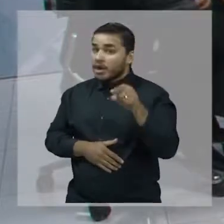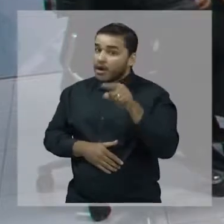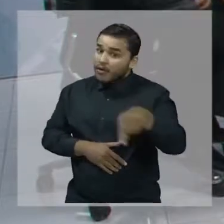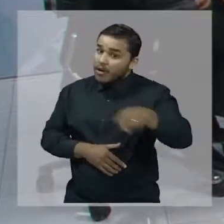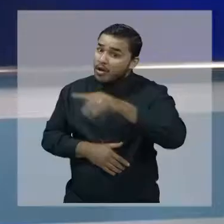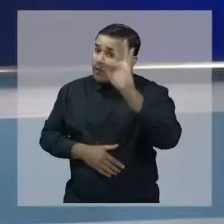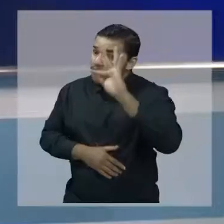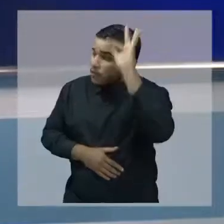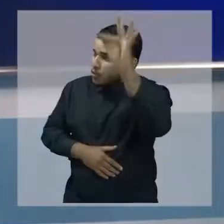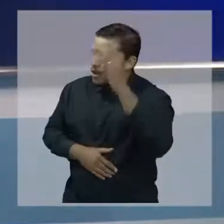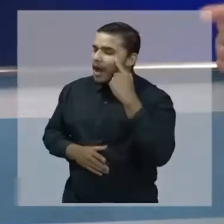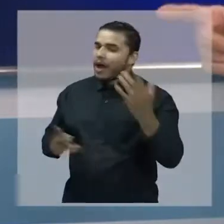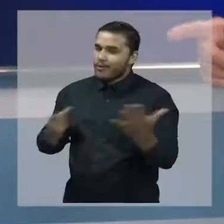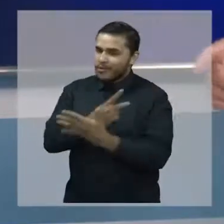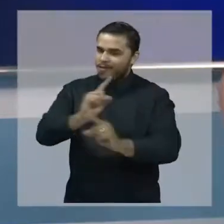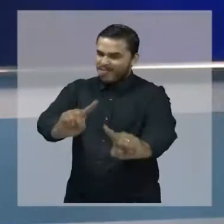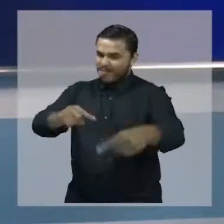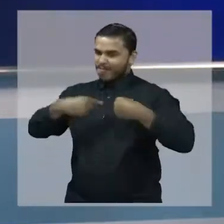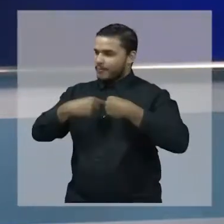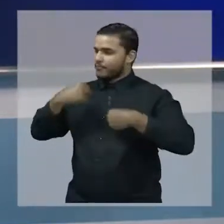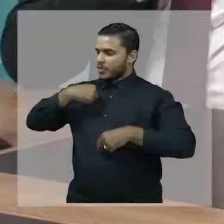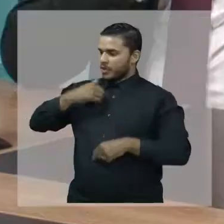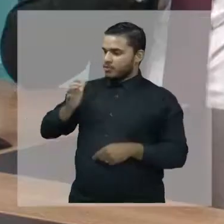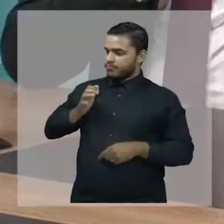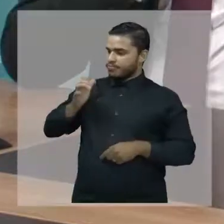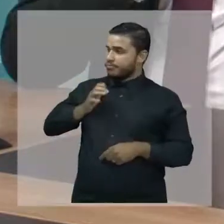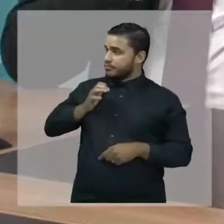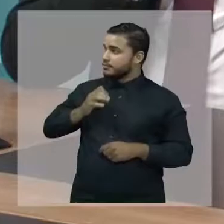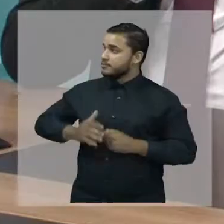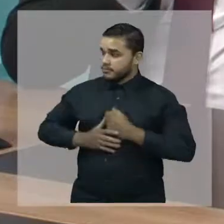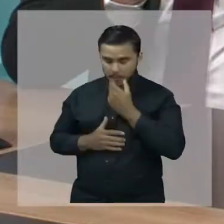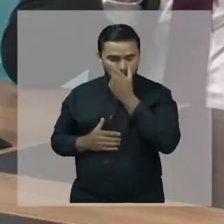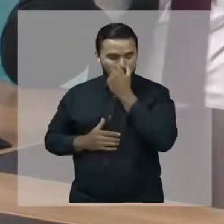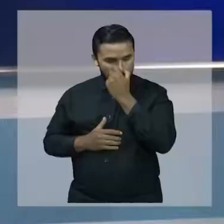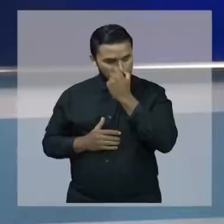intervalo aqui, porque nós vamos sequenciar. Permissão concedida.